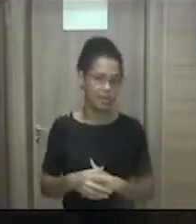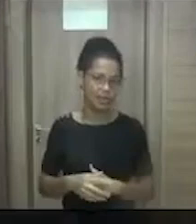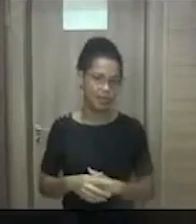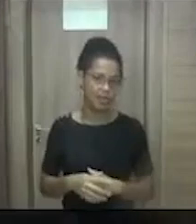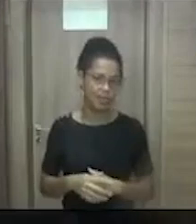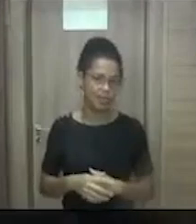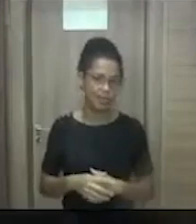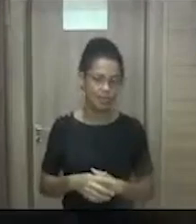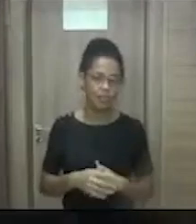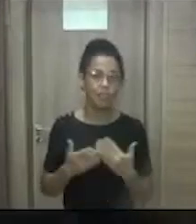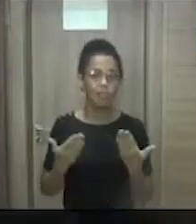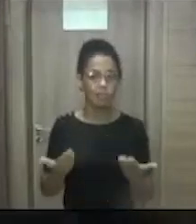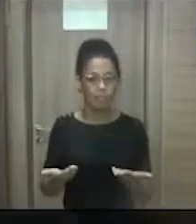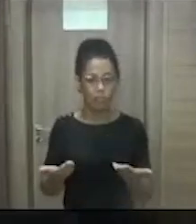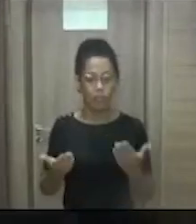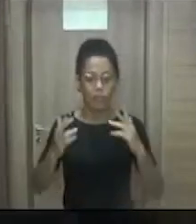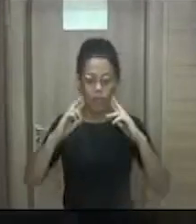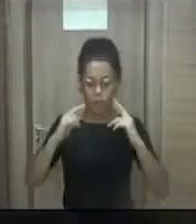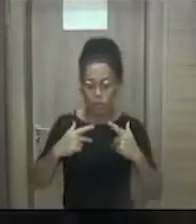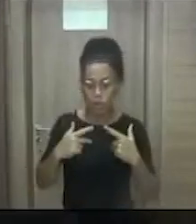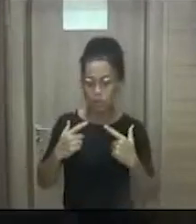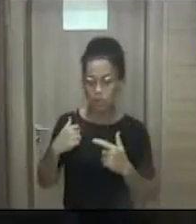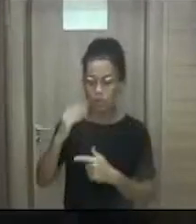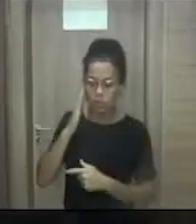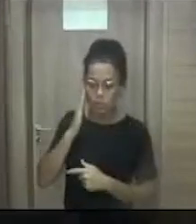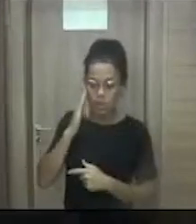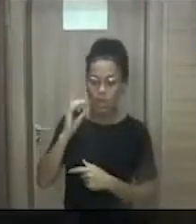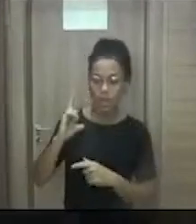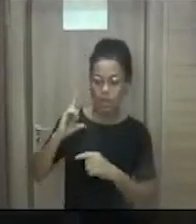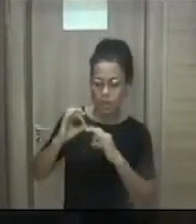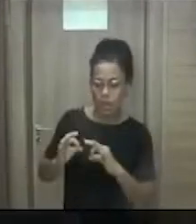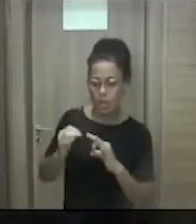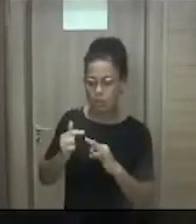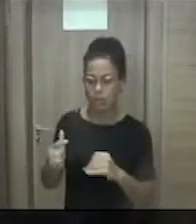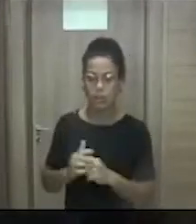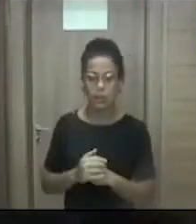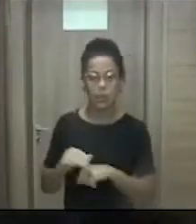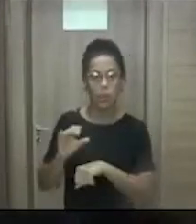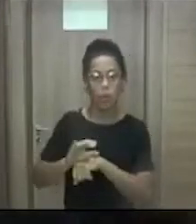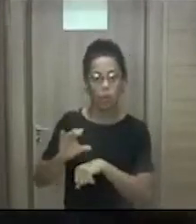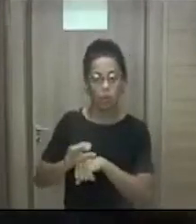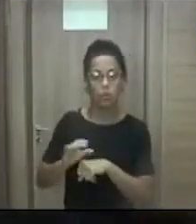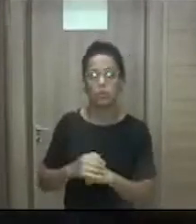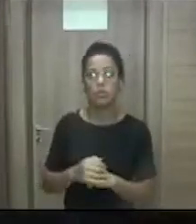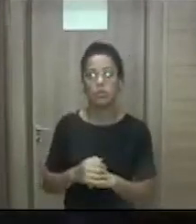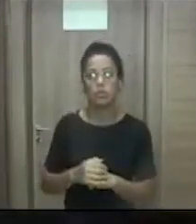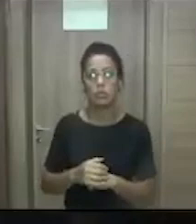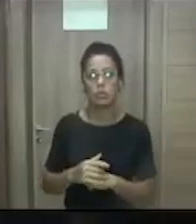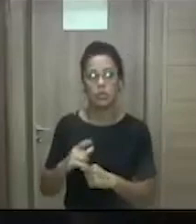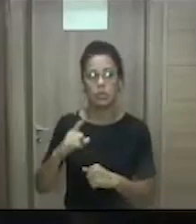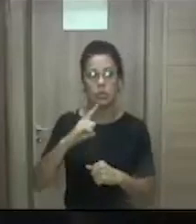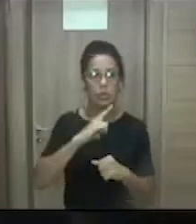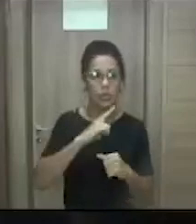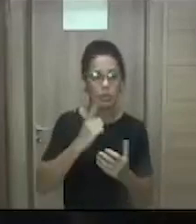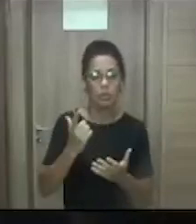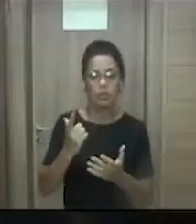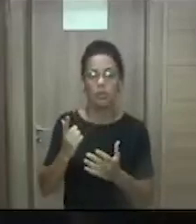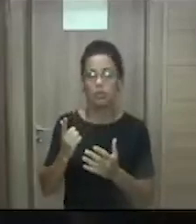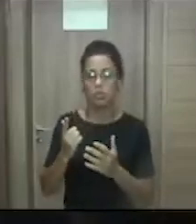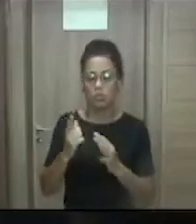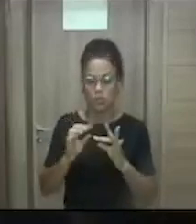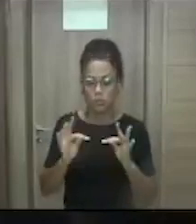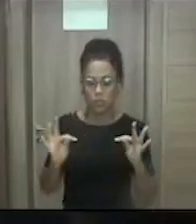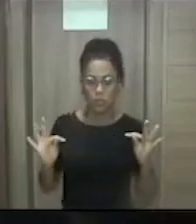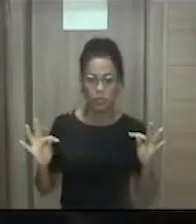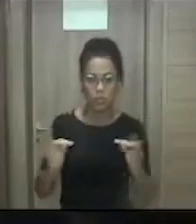o reconhecimento da especialidade ou não, ainda que os cursos hoje encarem como fazer uma total, seja